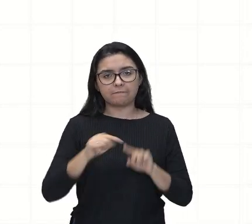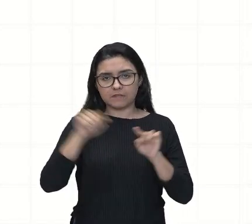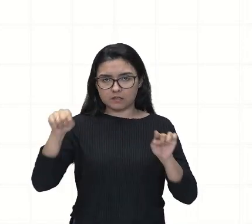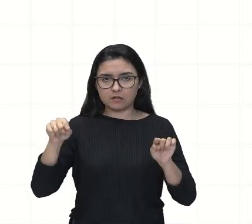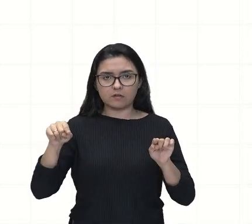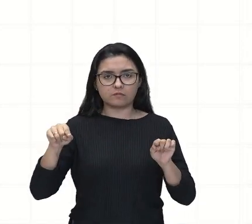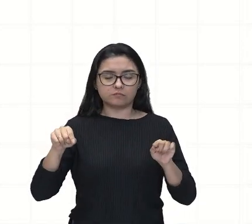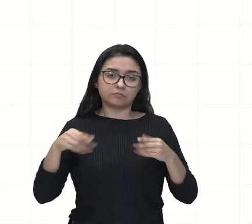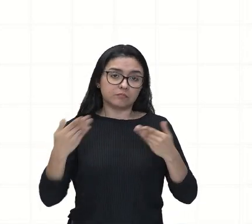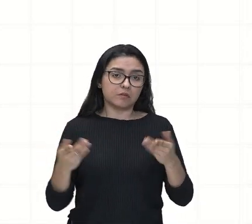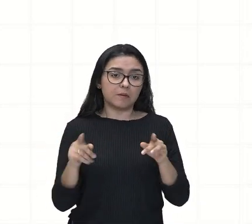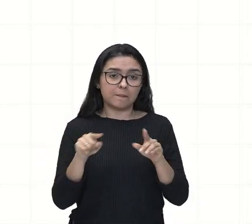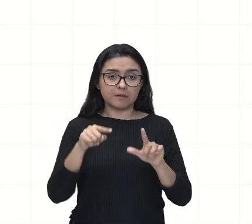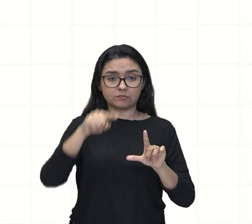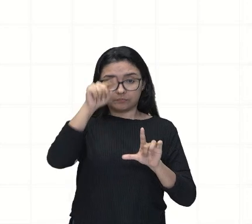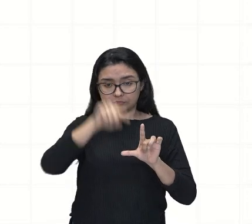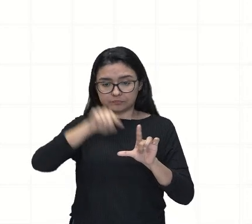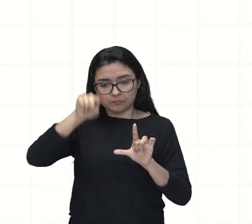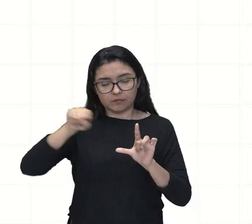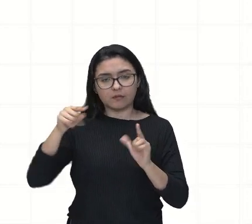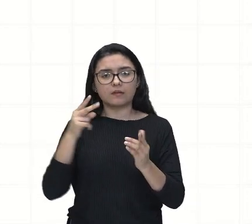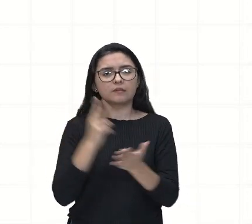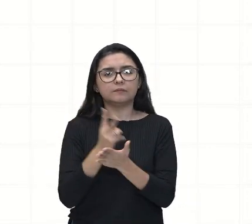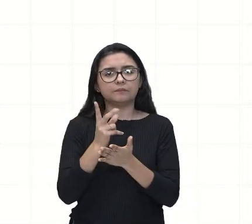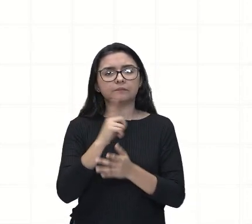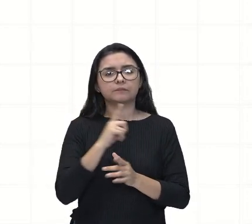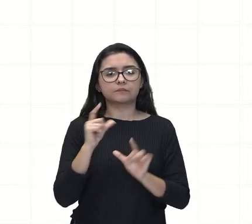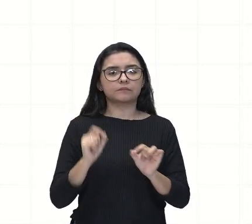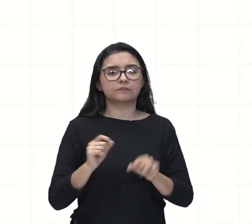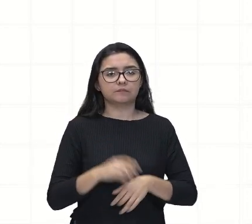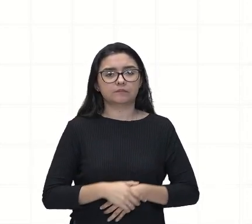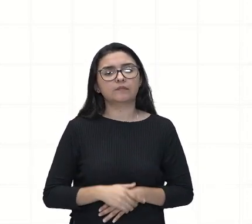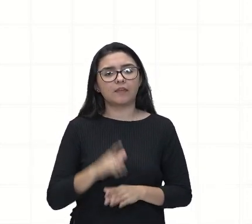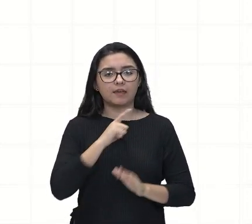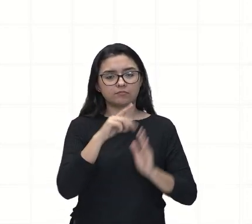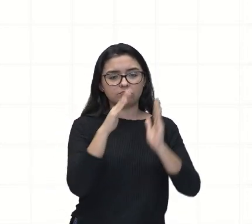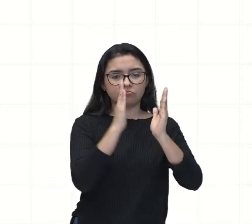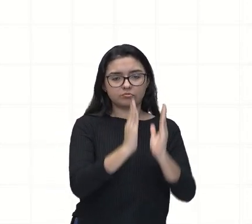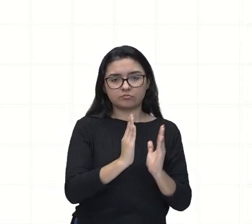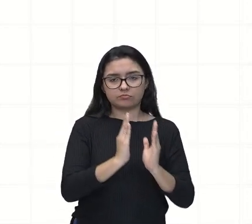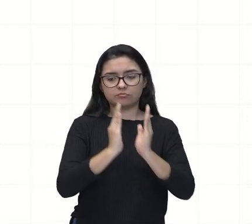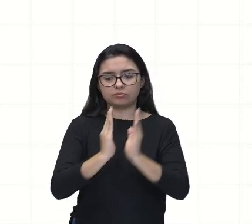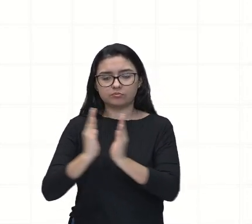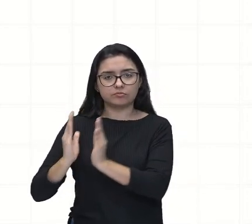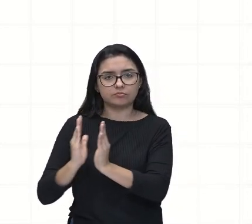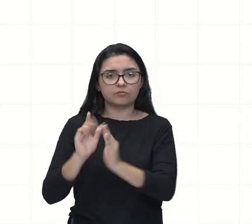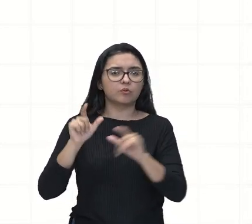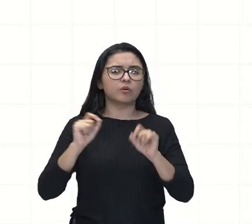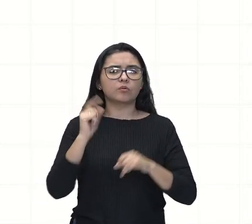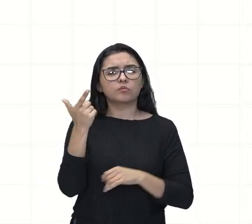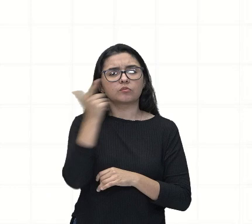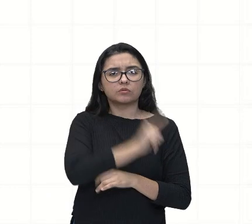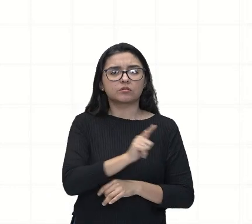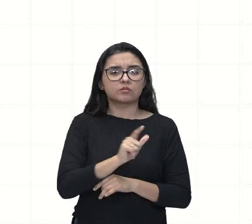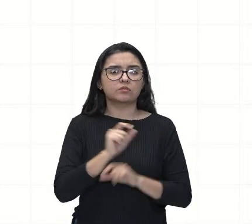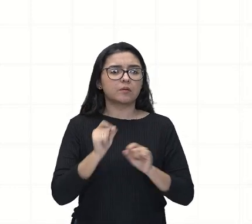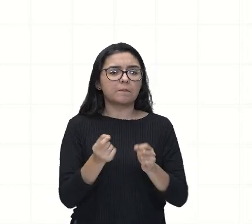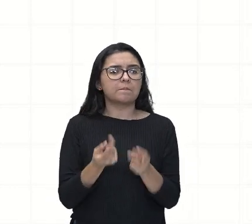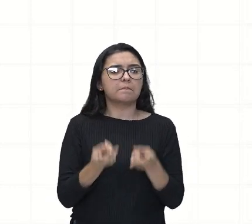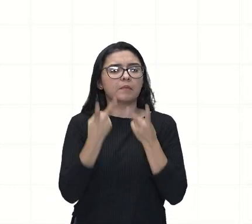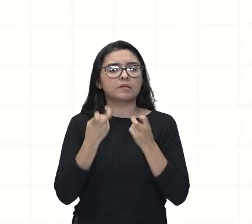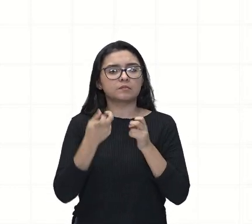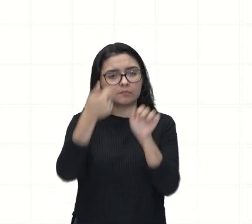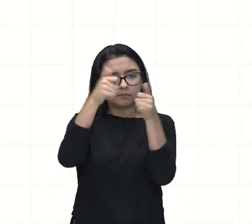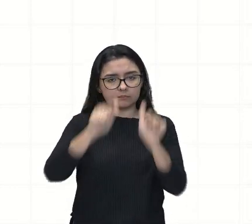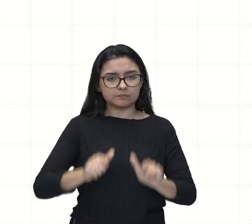Então, no histograma, a gente vai estar sempre trabalhando com intervalos. Então, o que é que eu consigo observar